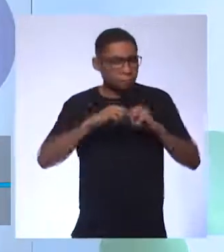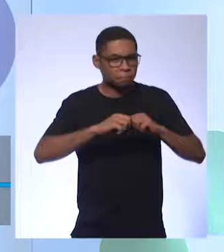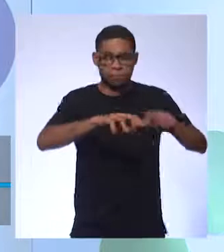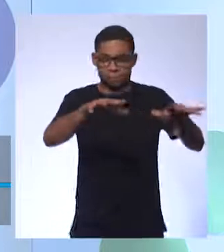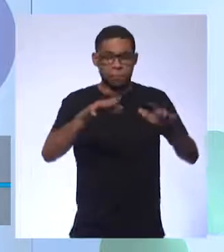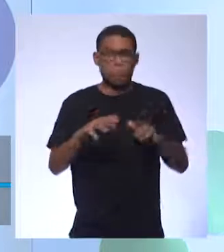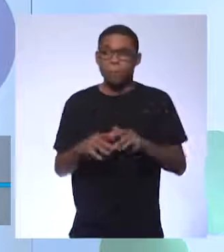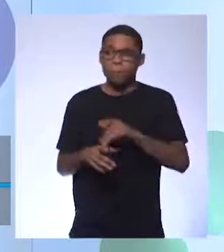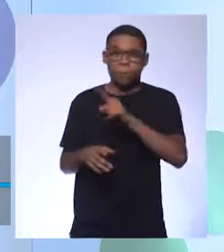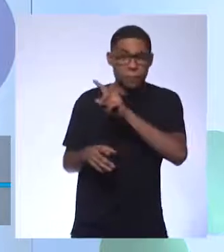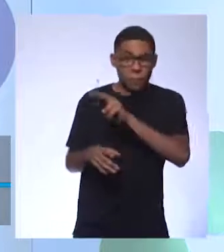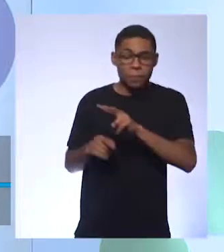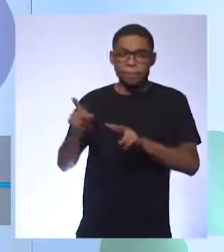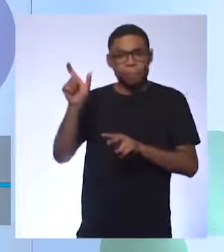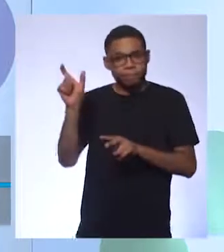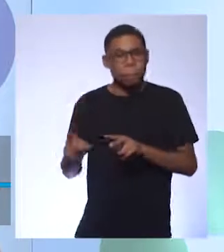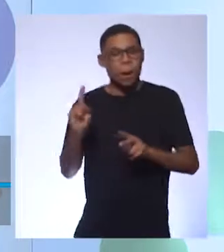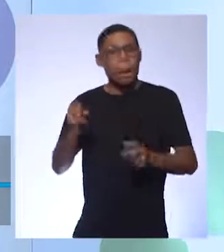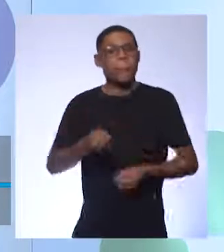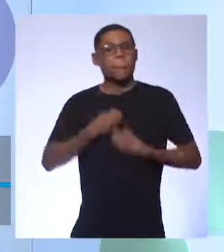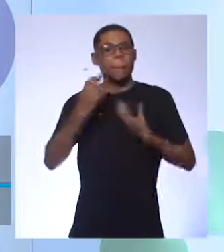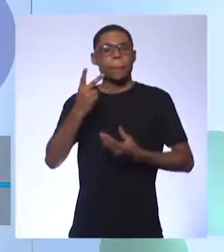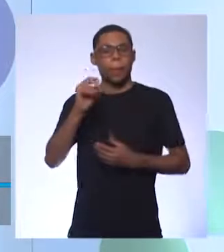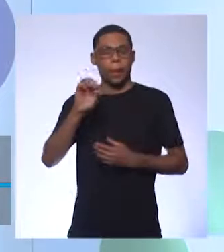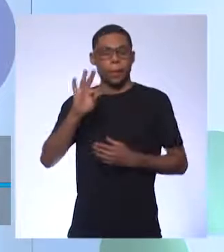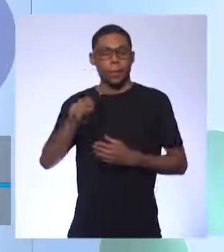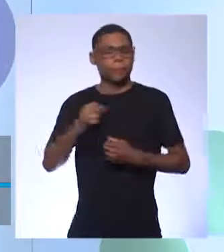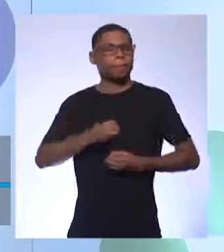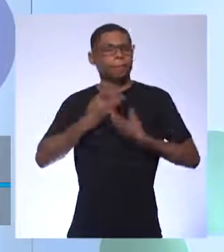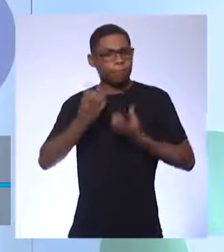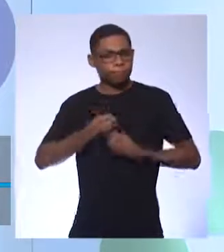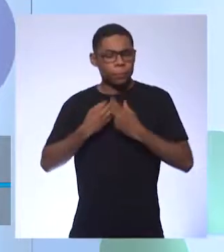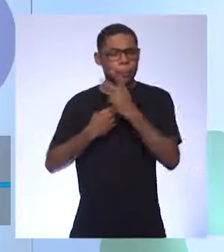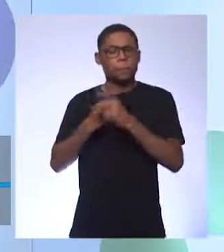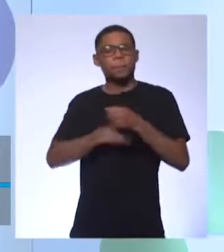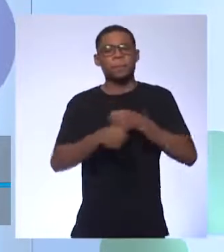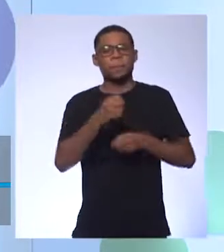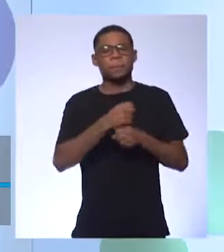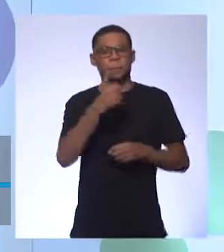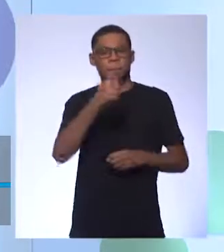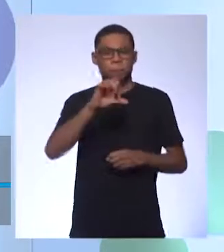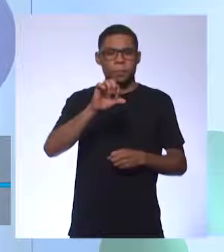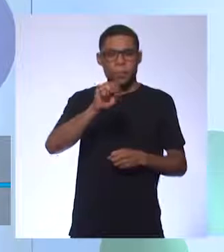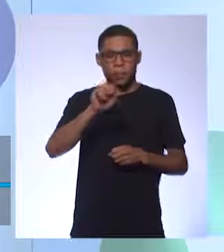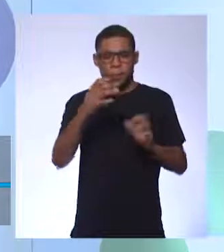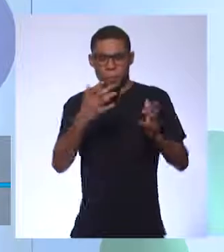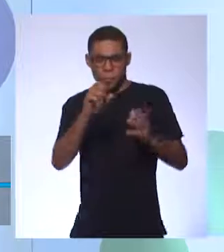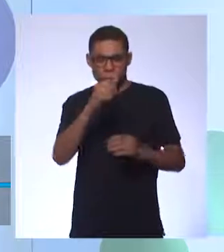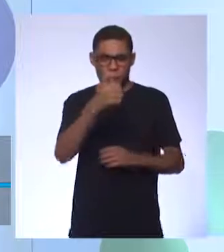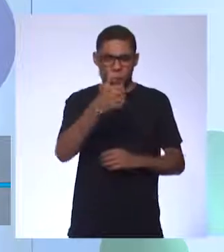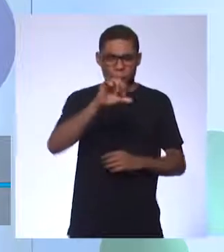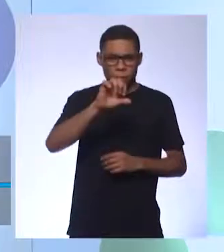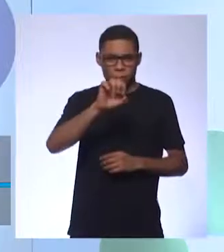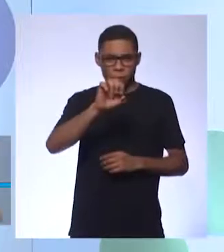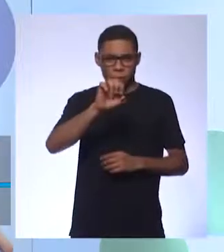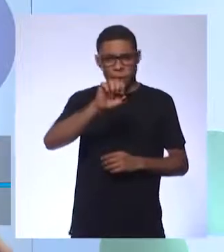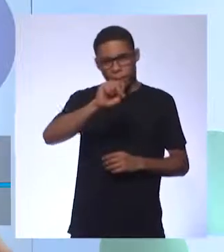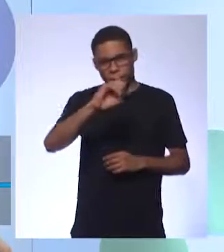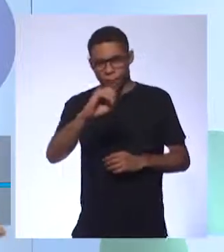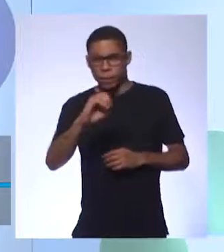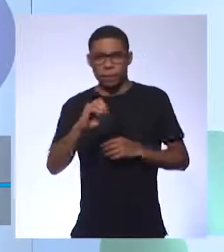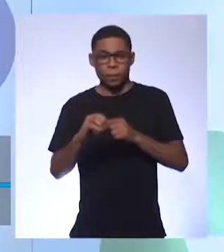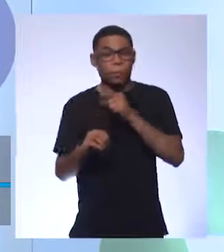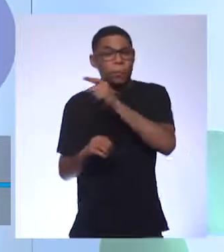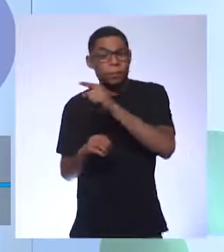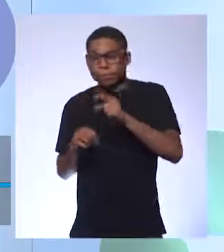é um poeta. Aí você vai, em 1980, né, que foi a década que ele faleceu, é outro poeta que chega até a discordar do